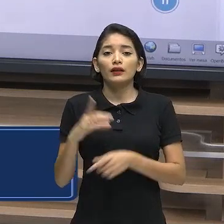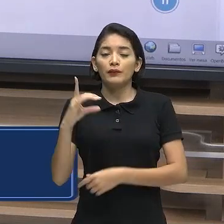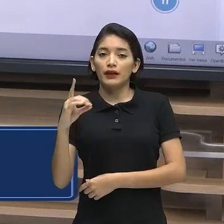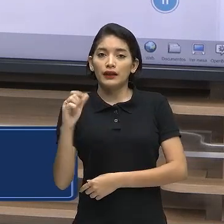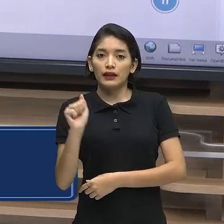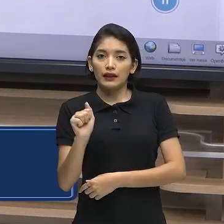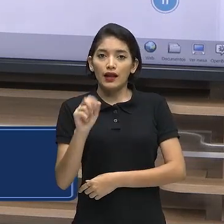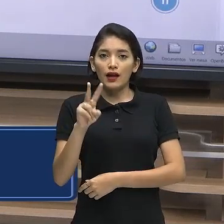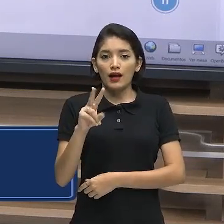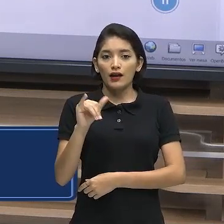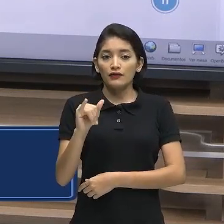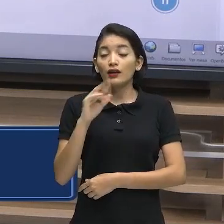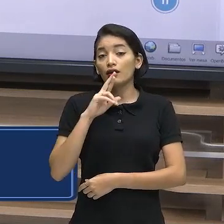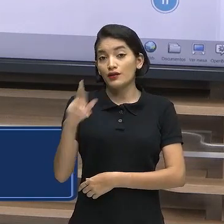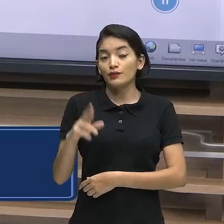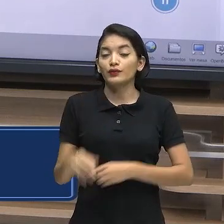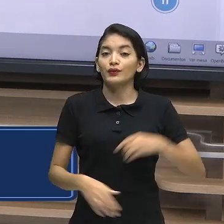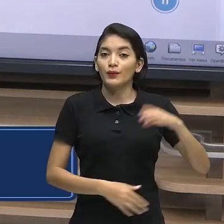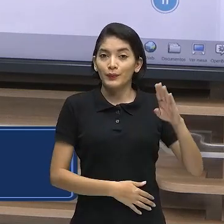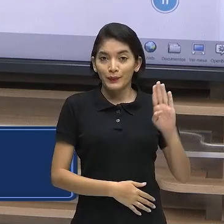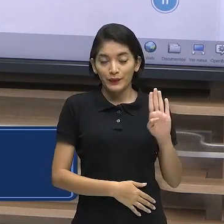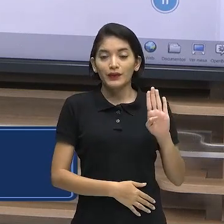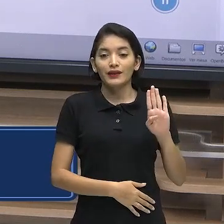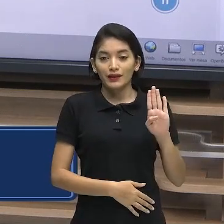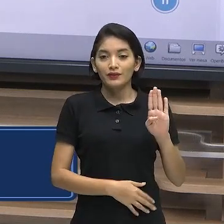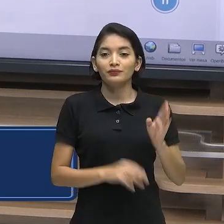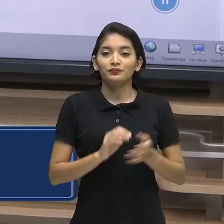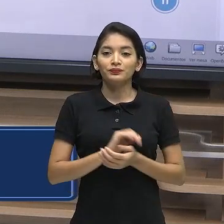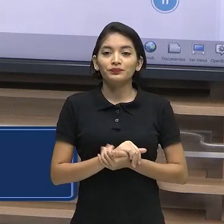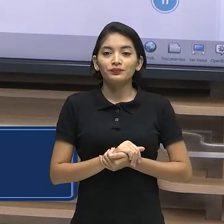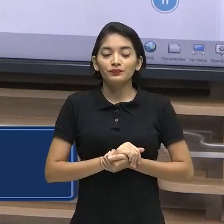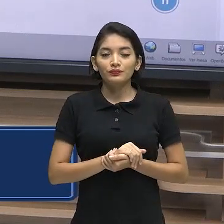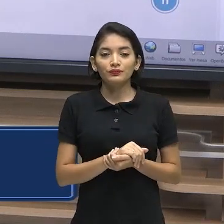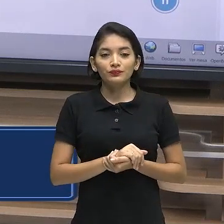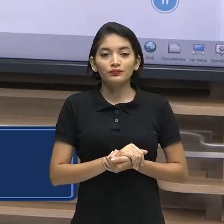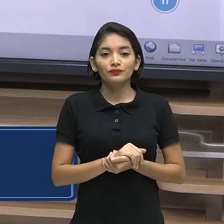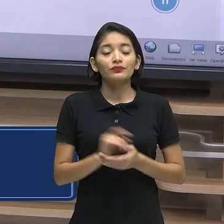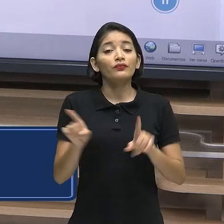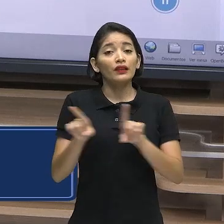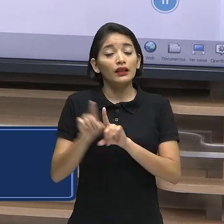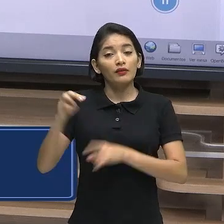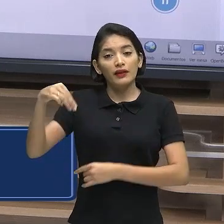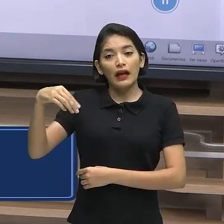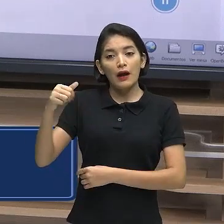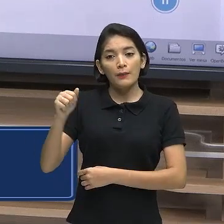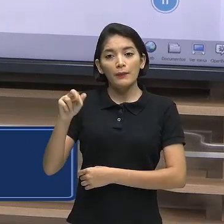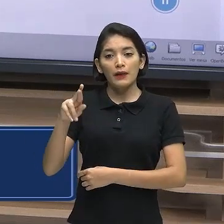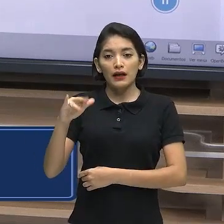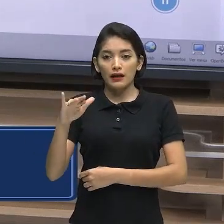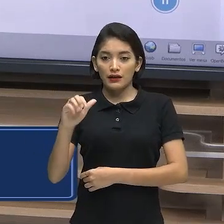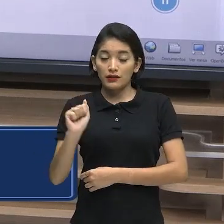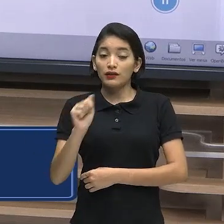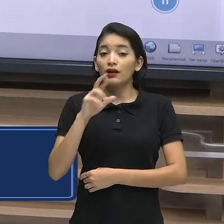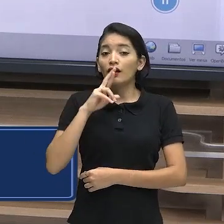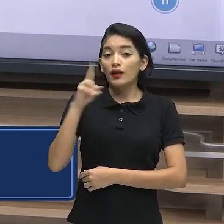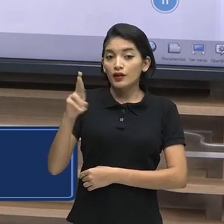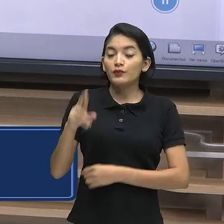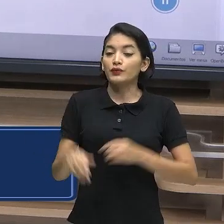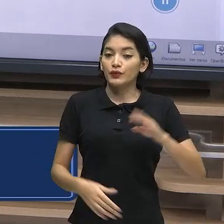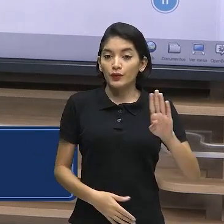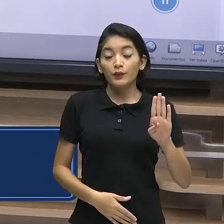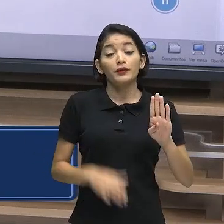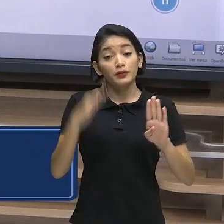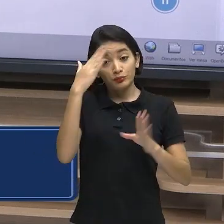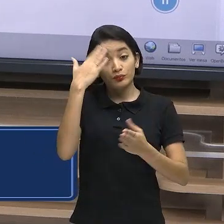marcou a alternativa B, que é o solo argiloso. A Maria também marcou B, né? Ela acredita que esse tipo